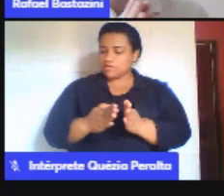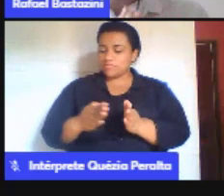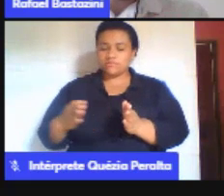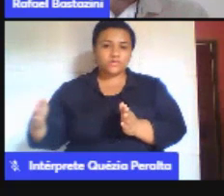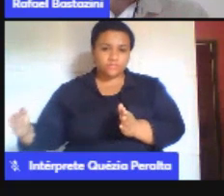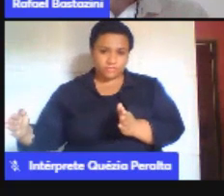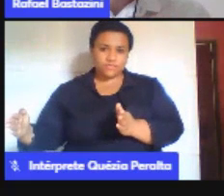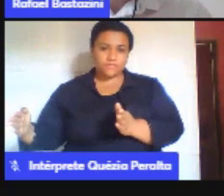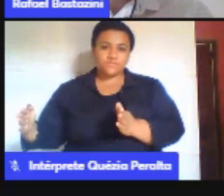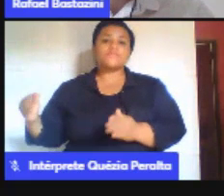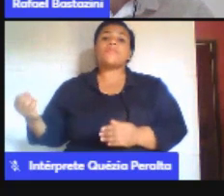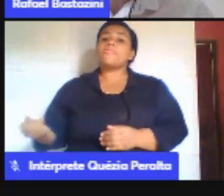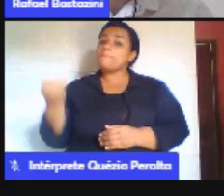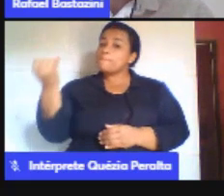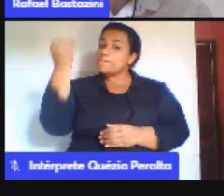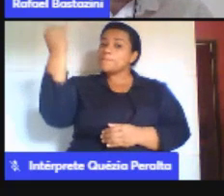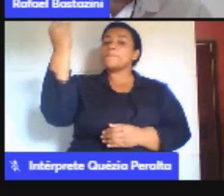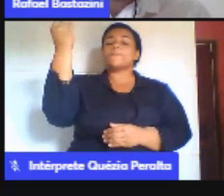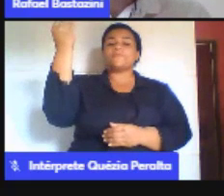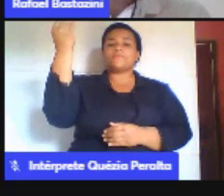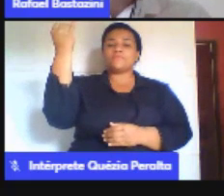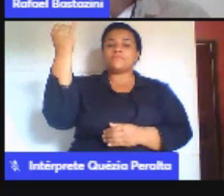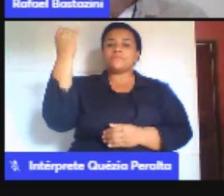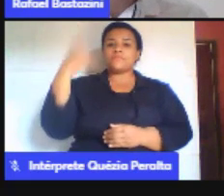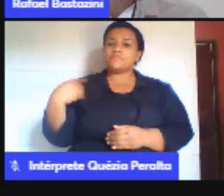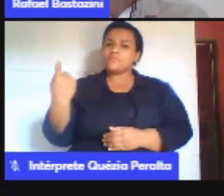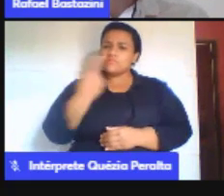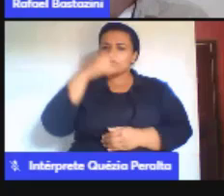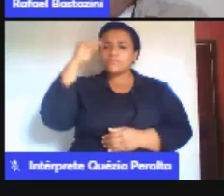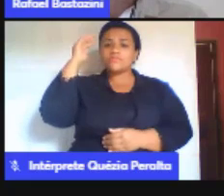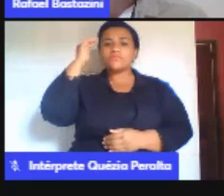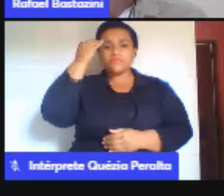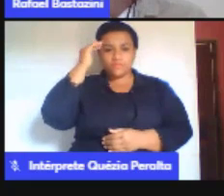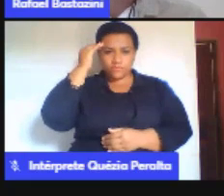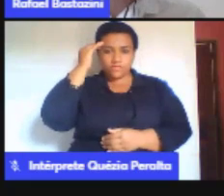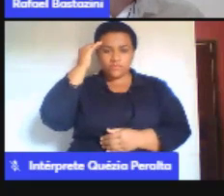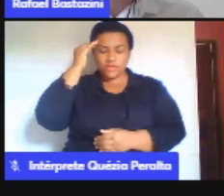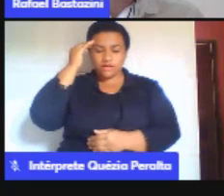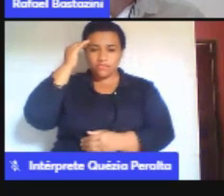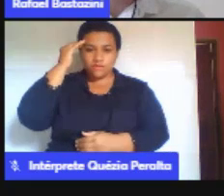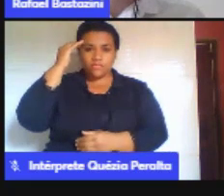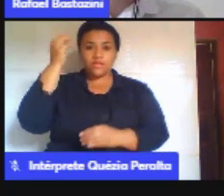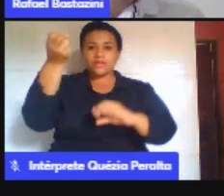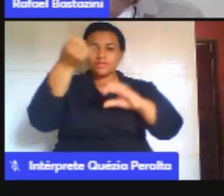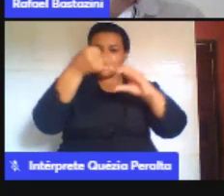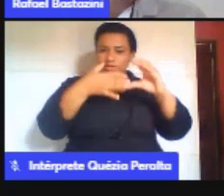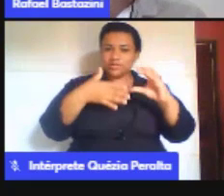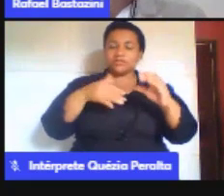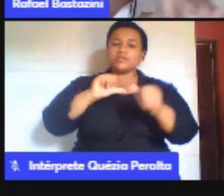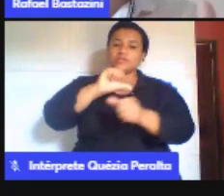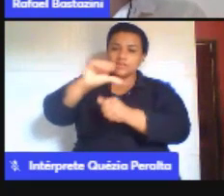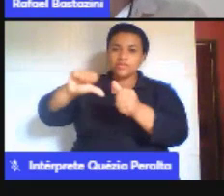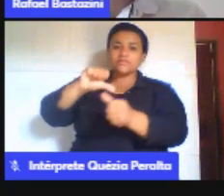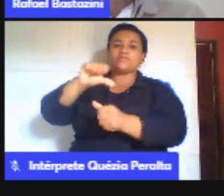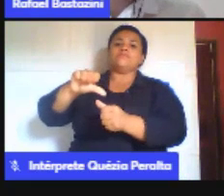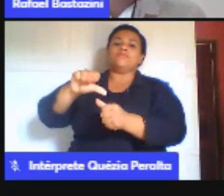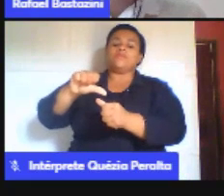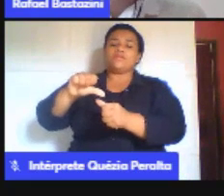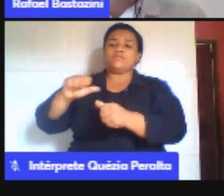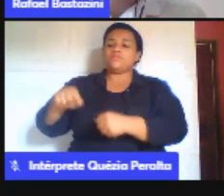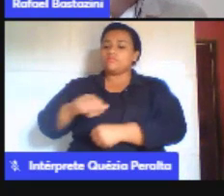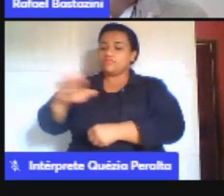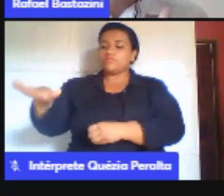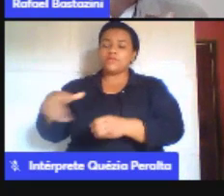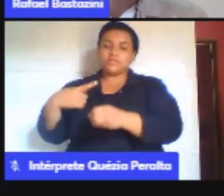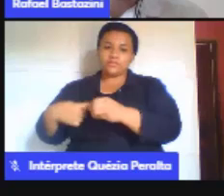compreensão adequada das consequências desses processos no espaço urbano de Campo Grande. Aqui ao lado,